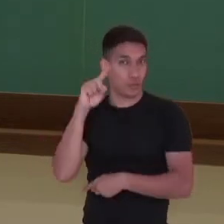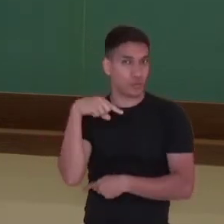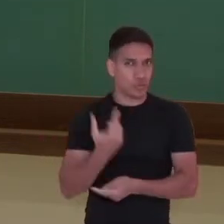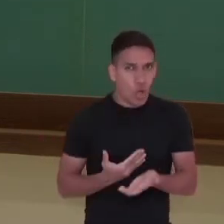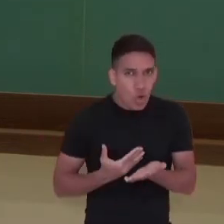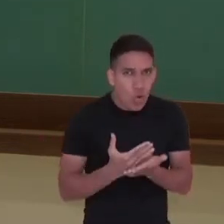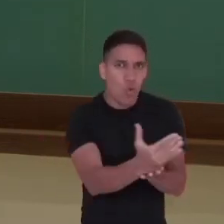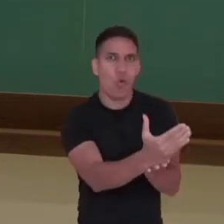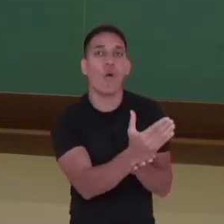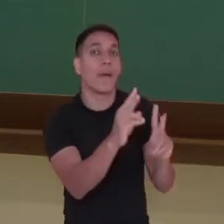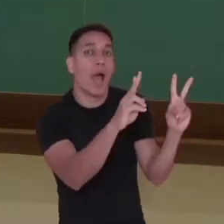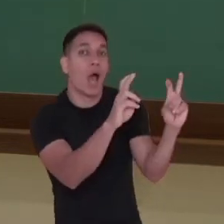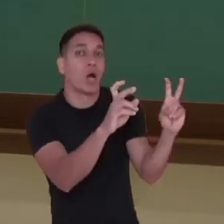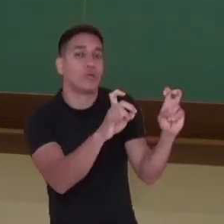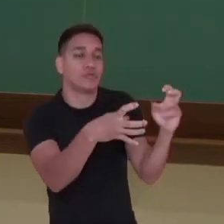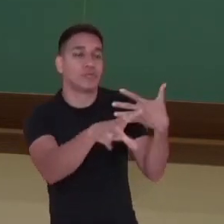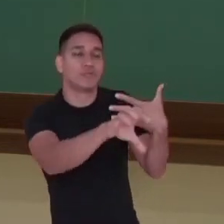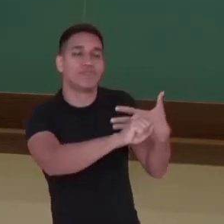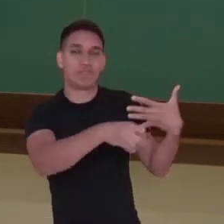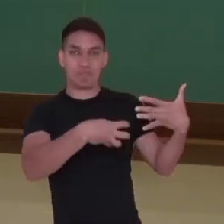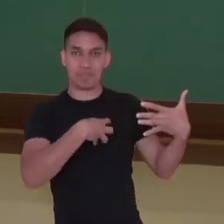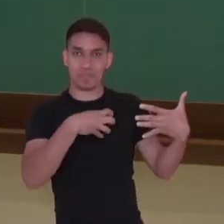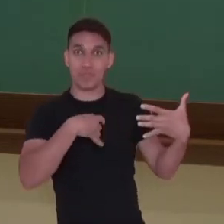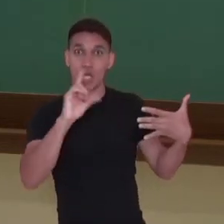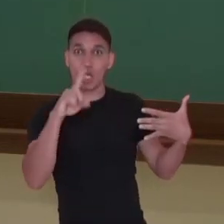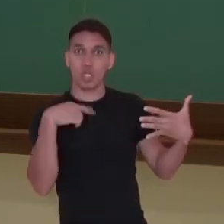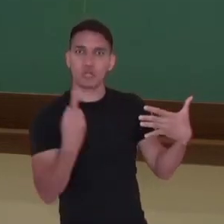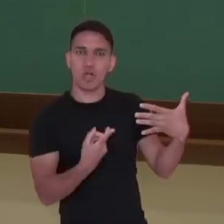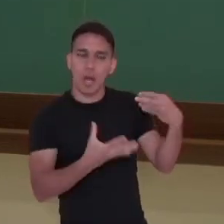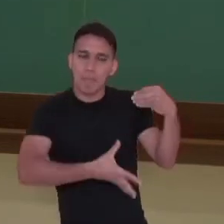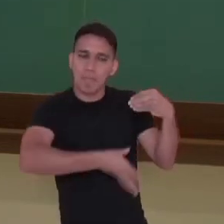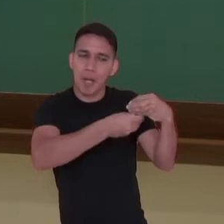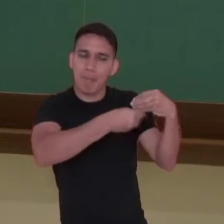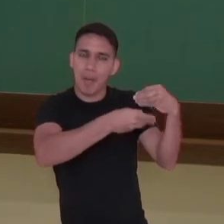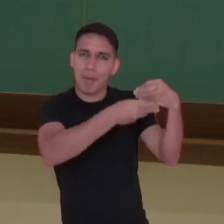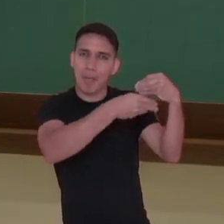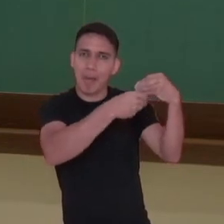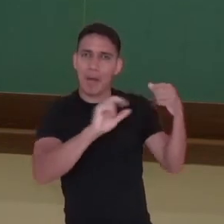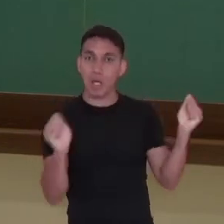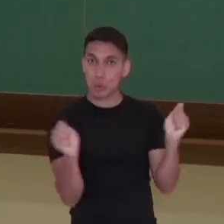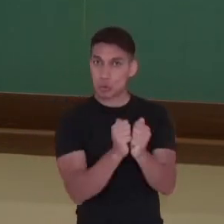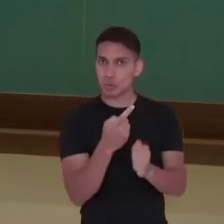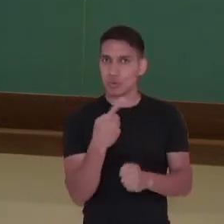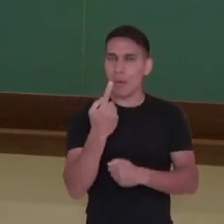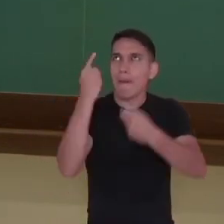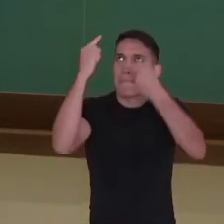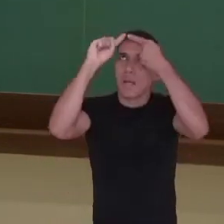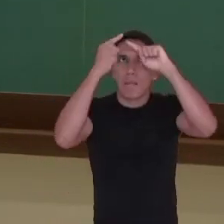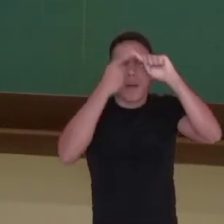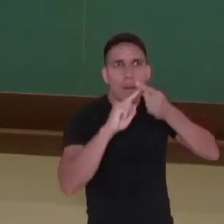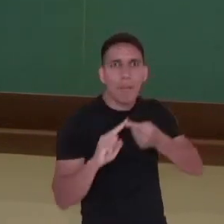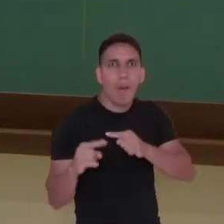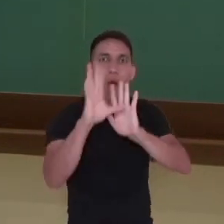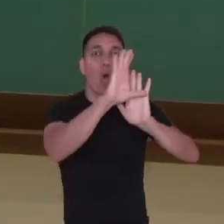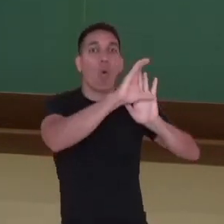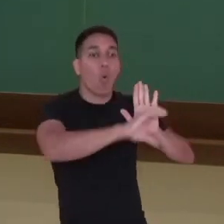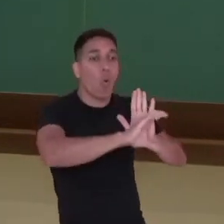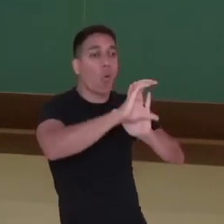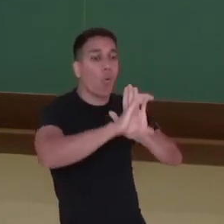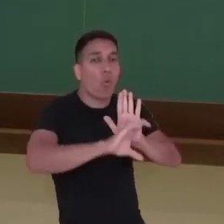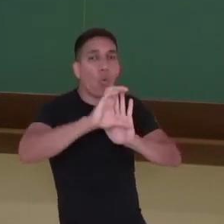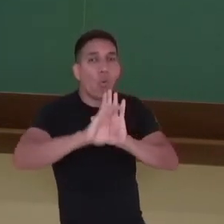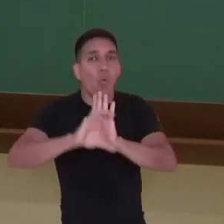os assuntos sobre sentidos, nós construímos um mapa conceitual